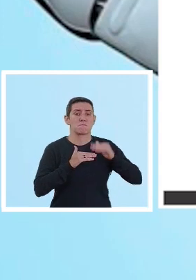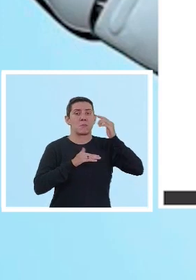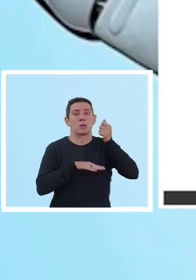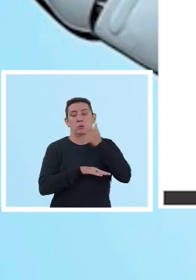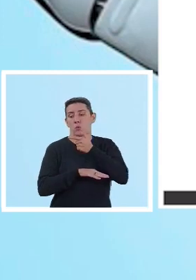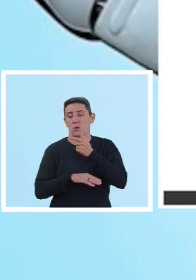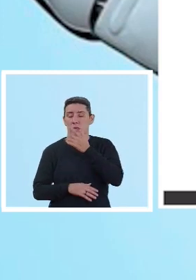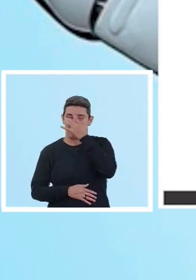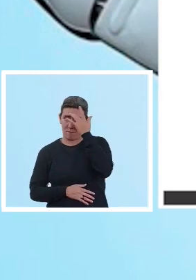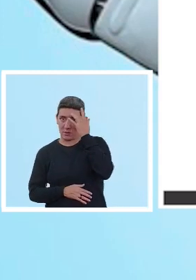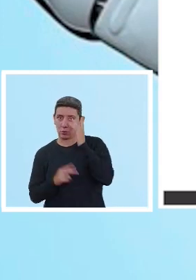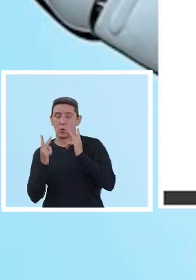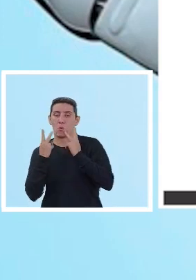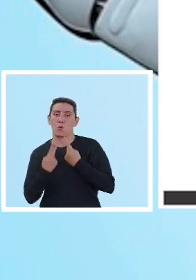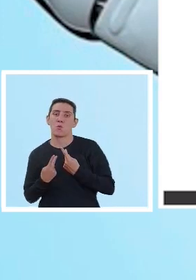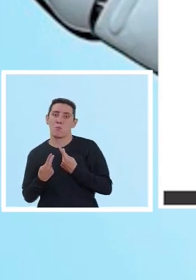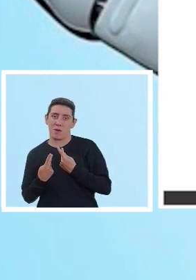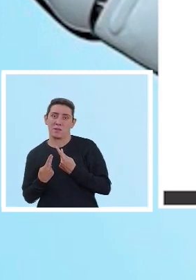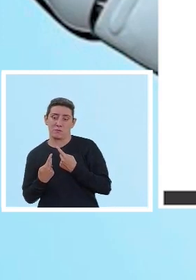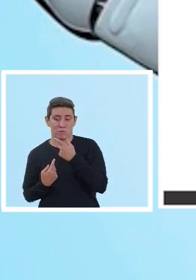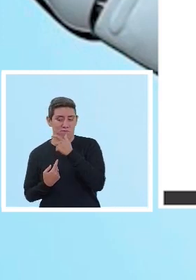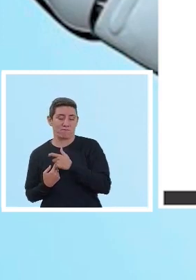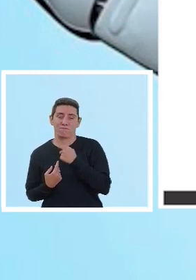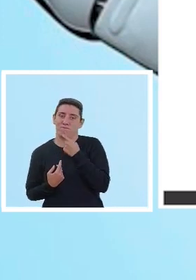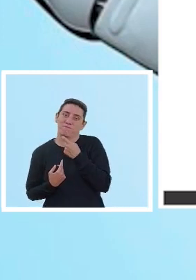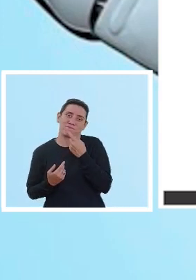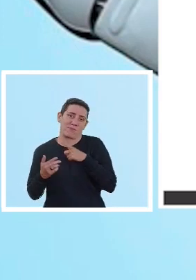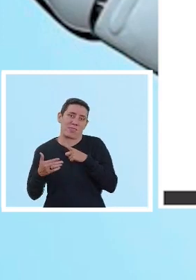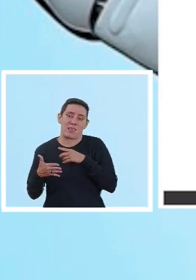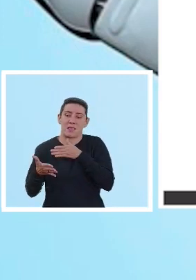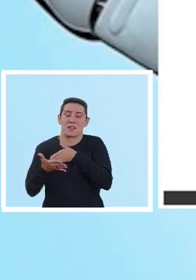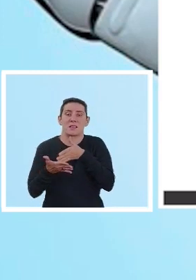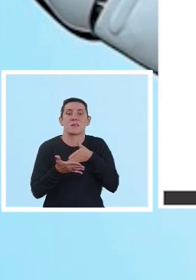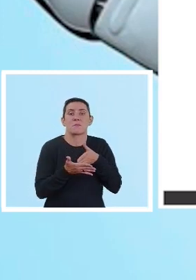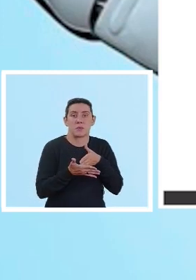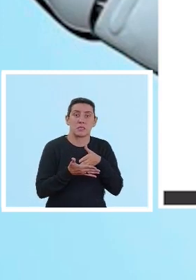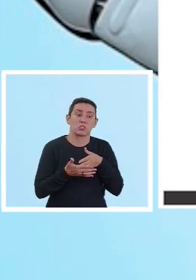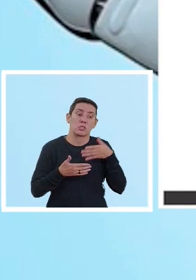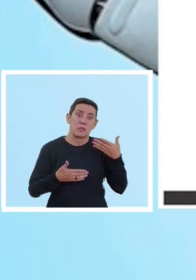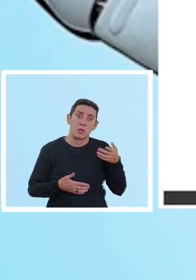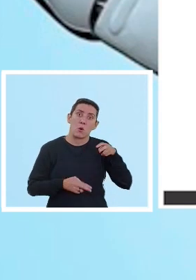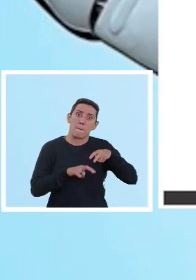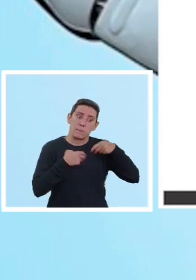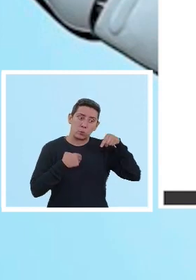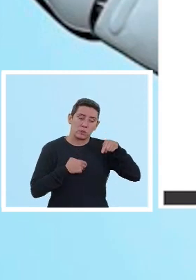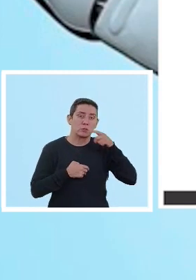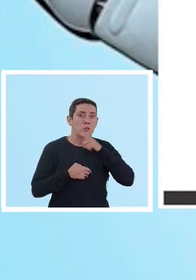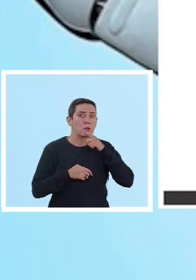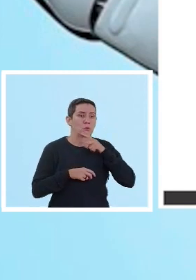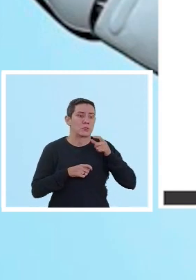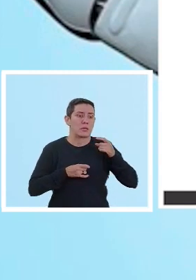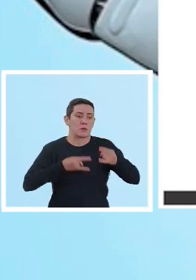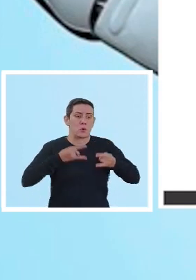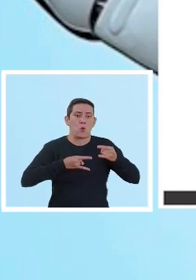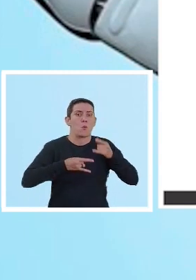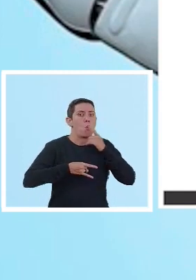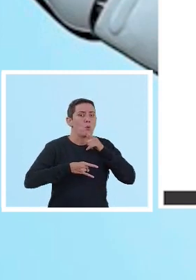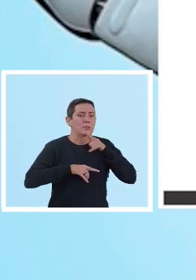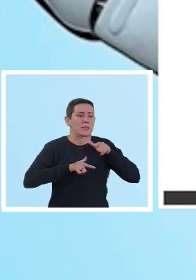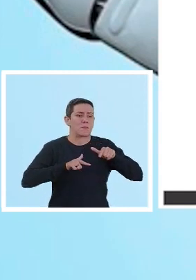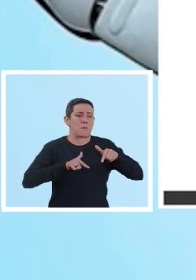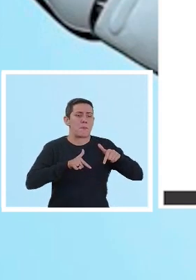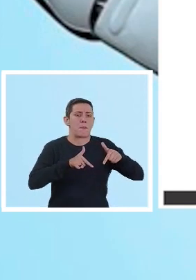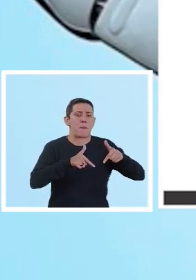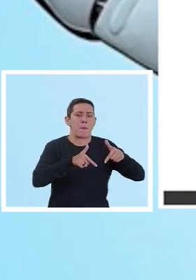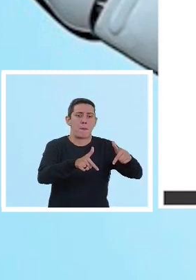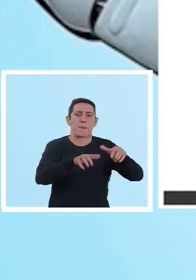precisão em que o homem não consegue então assim a gente consegue extrair o máximo do campo não é o máximo